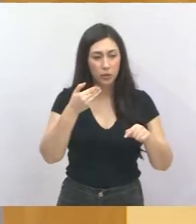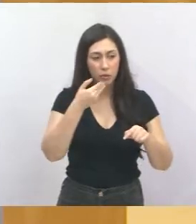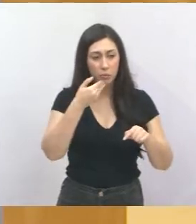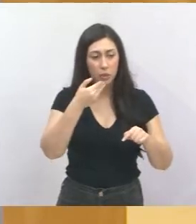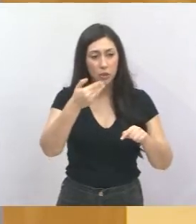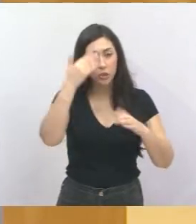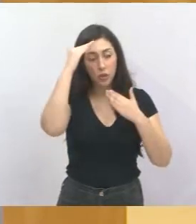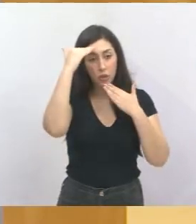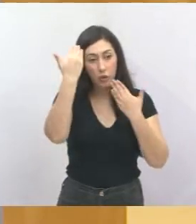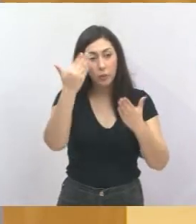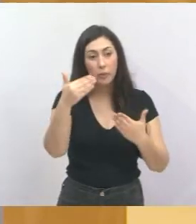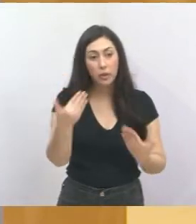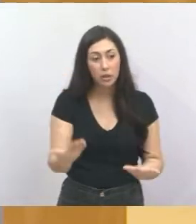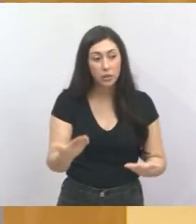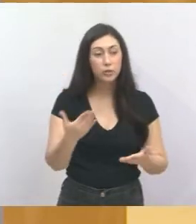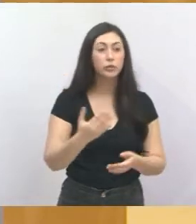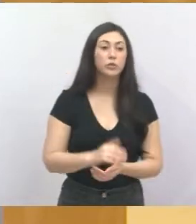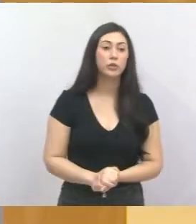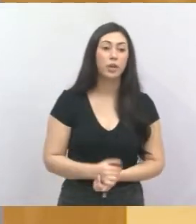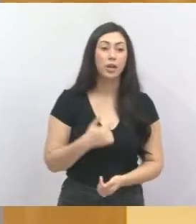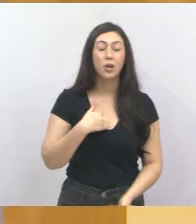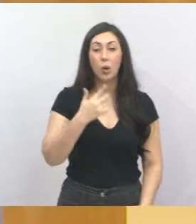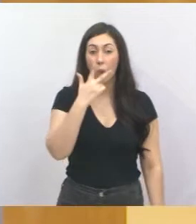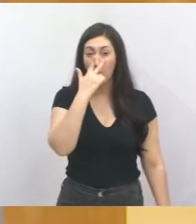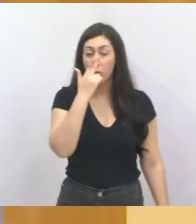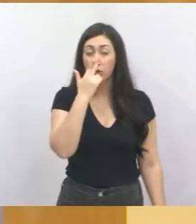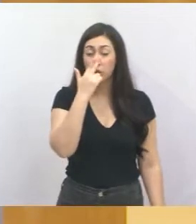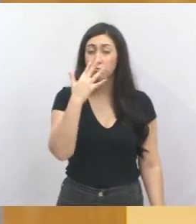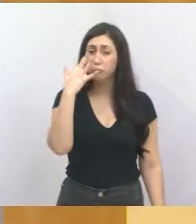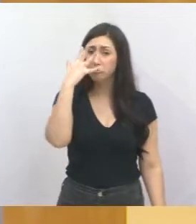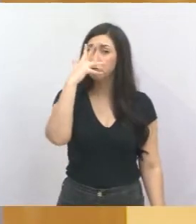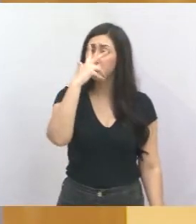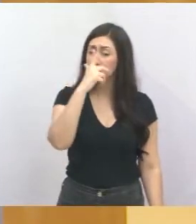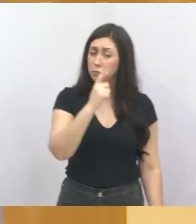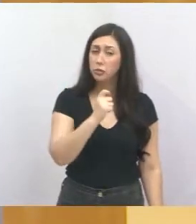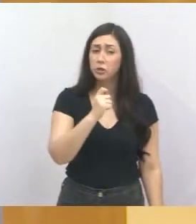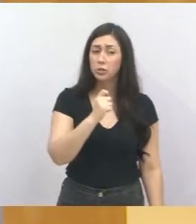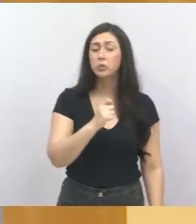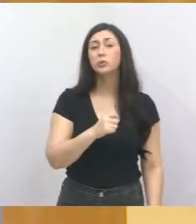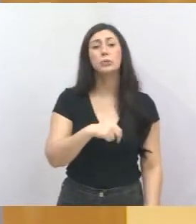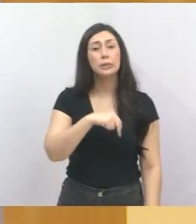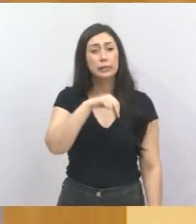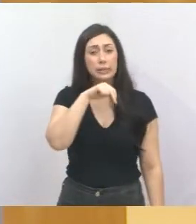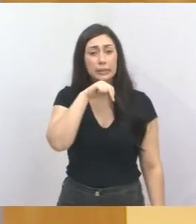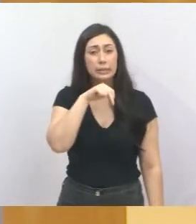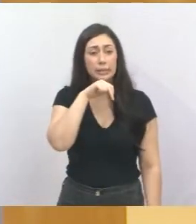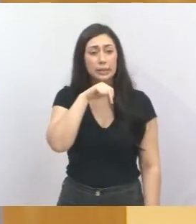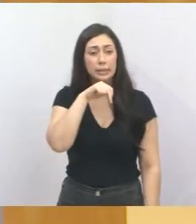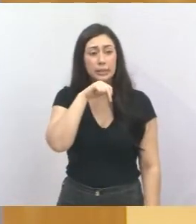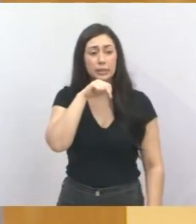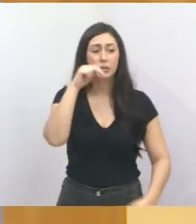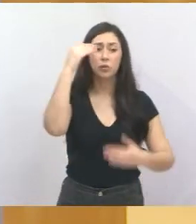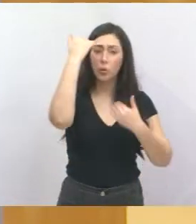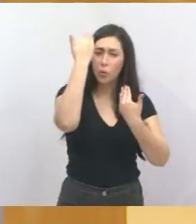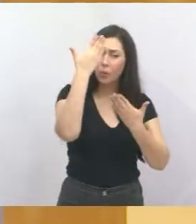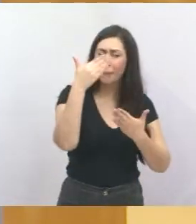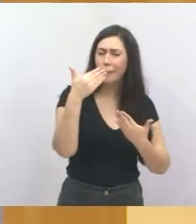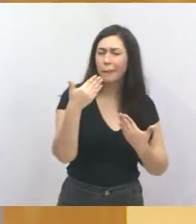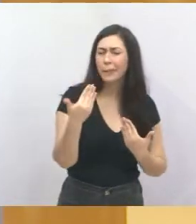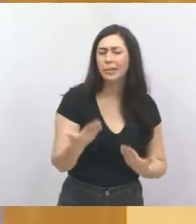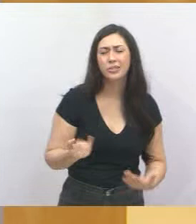fazer essa homenagem, e eu achei muito bonito da parte dela, né, a neta, fazendo uma homenagem